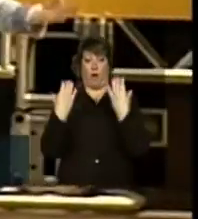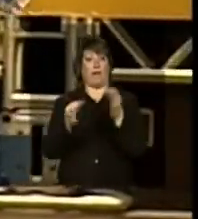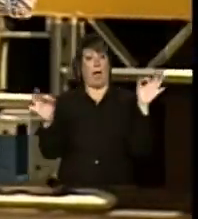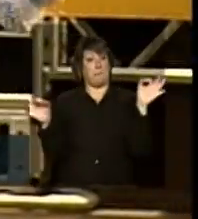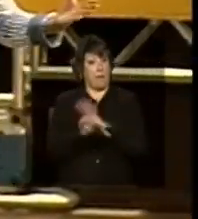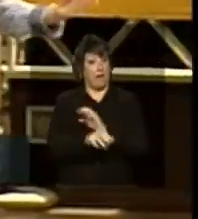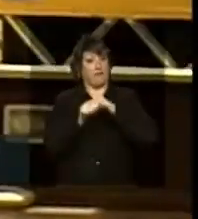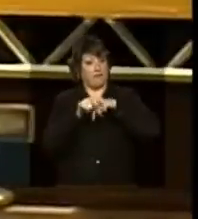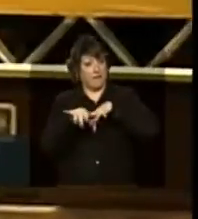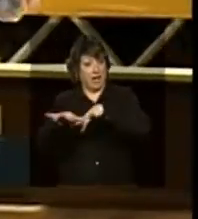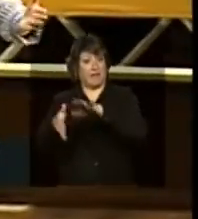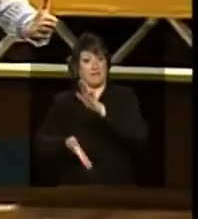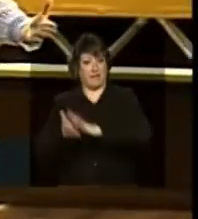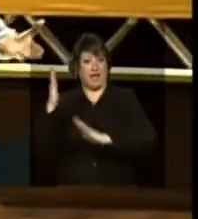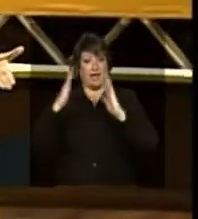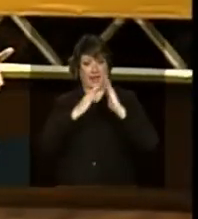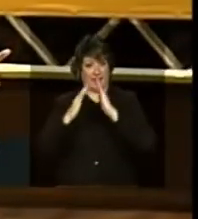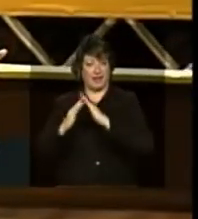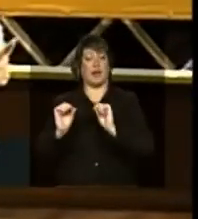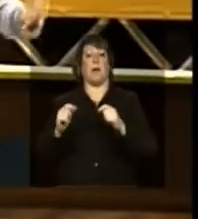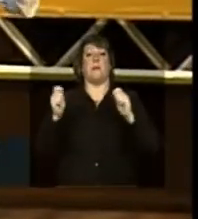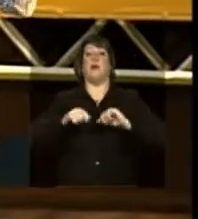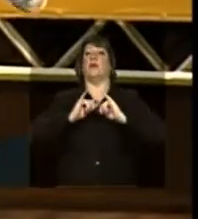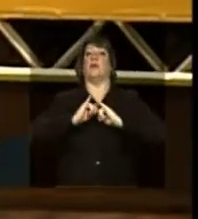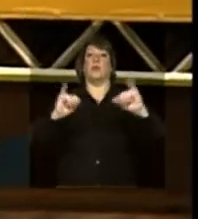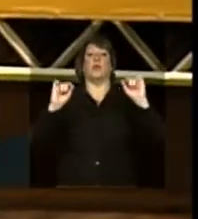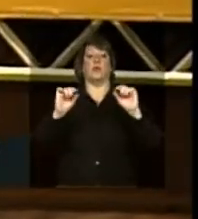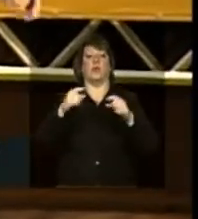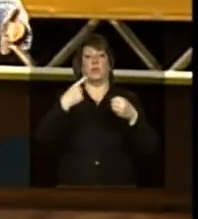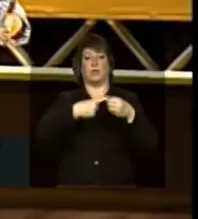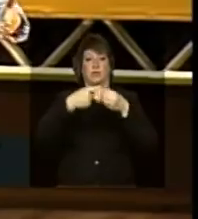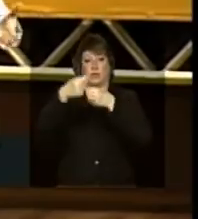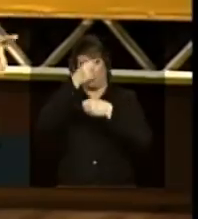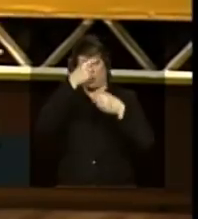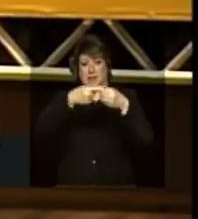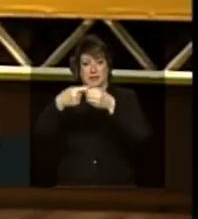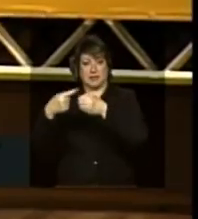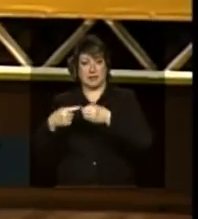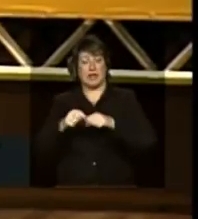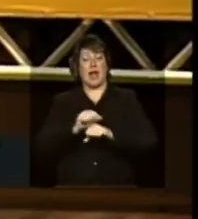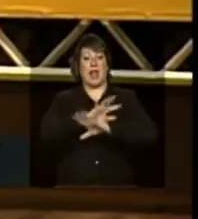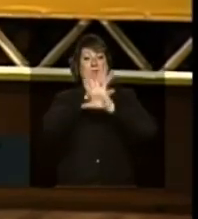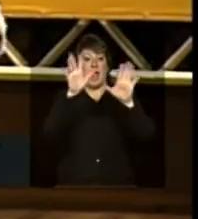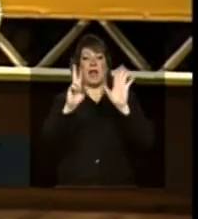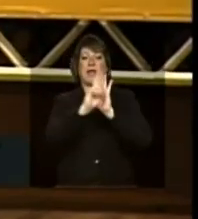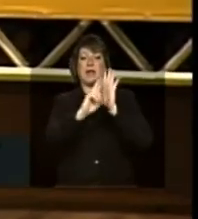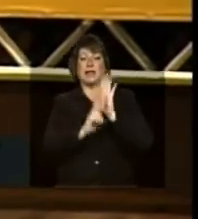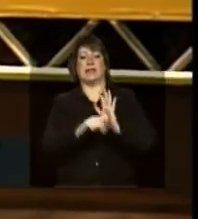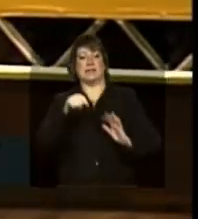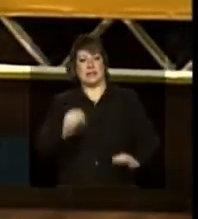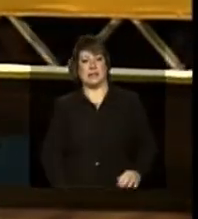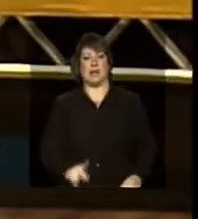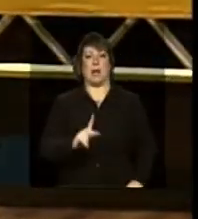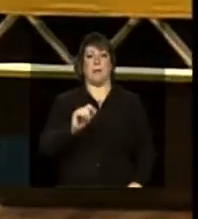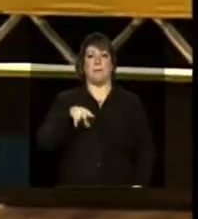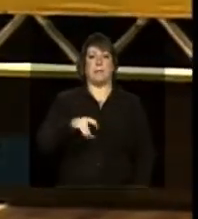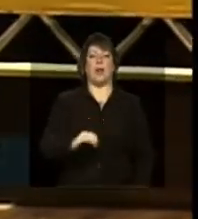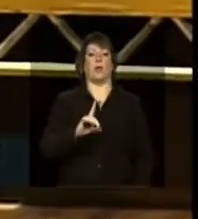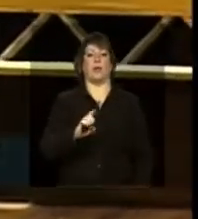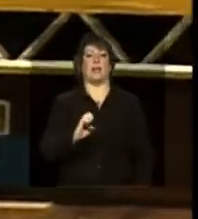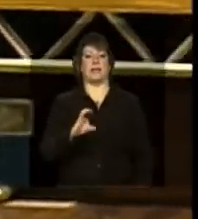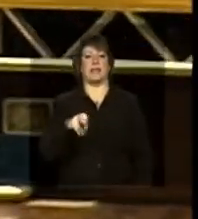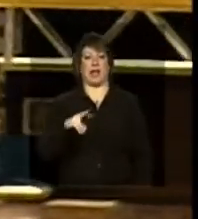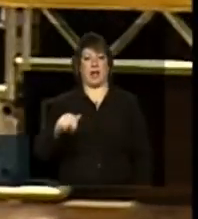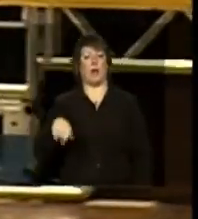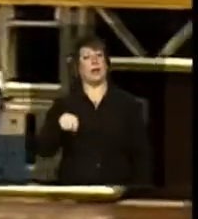conferência, levarem para os municípios as diretrizes claras do plano decenal. O plano decenal tem